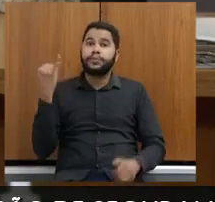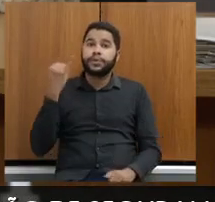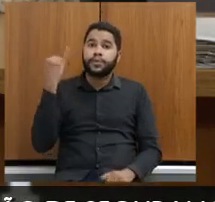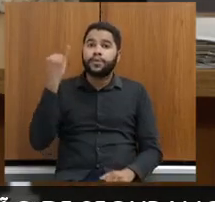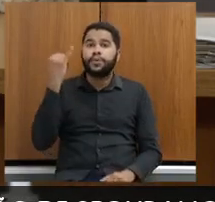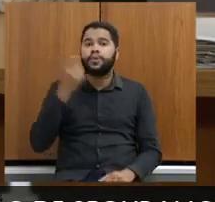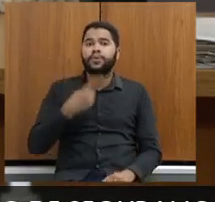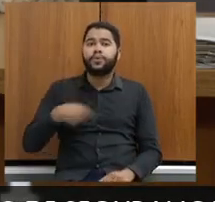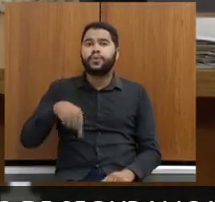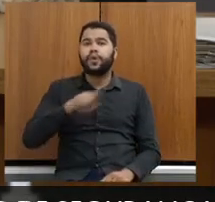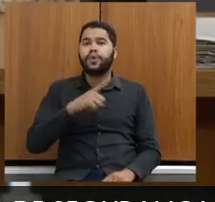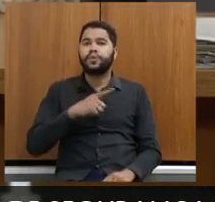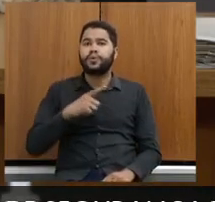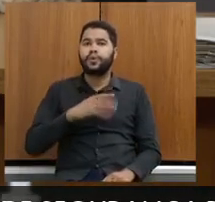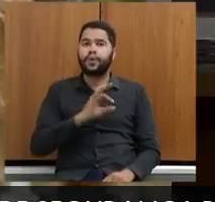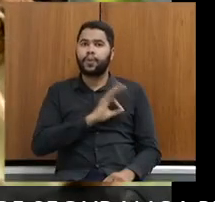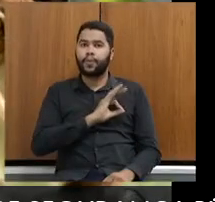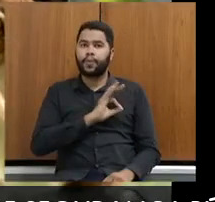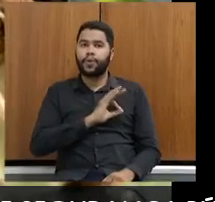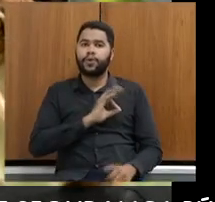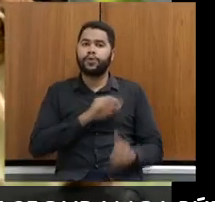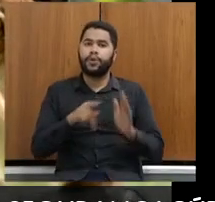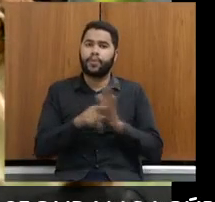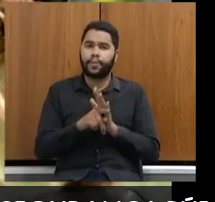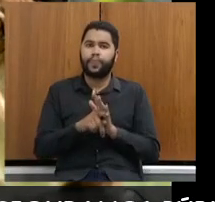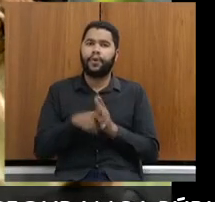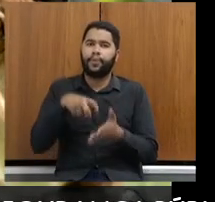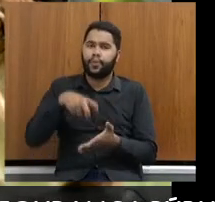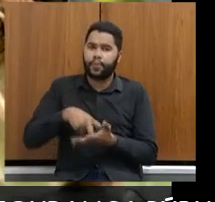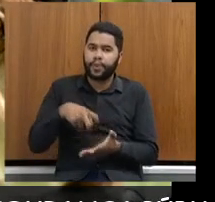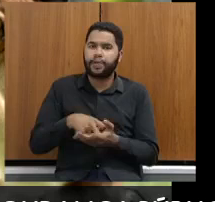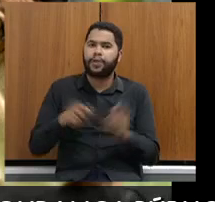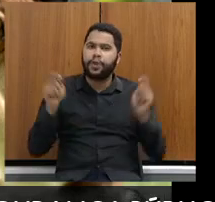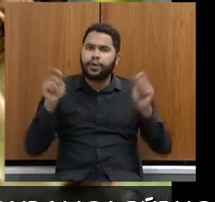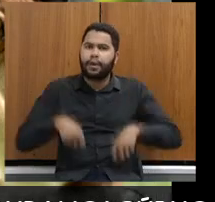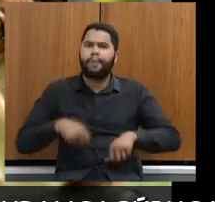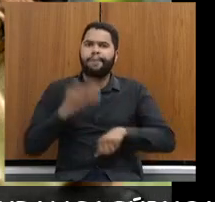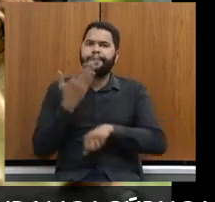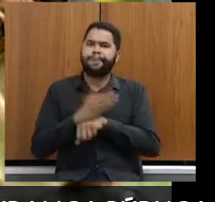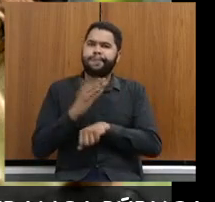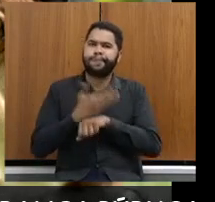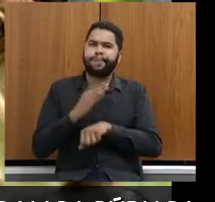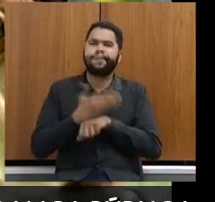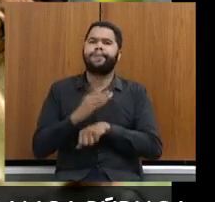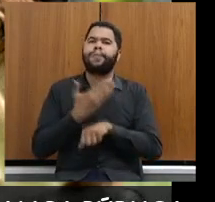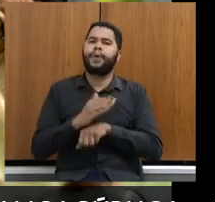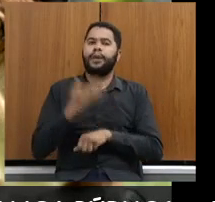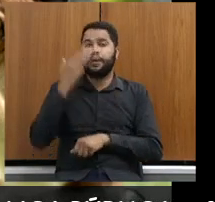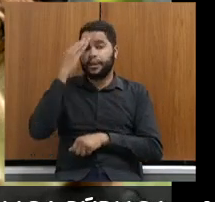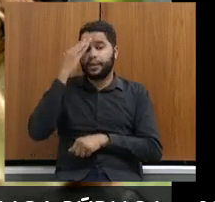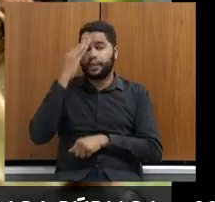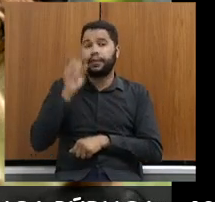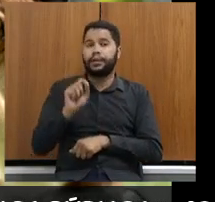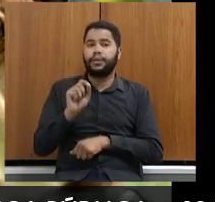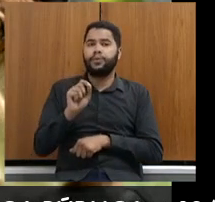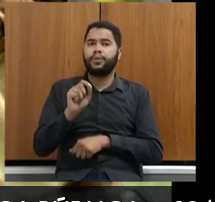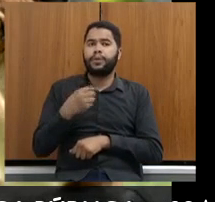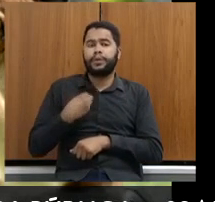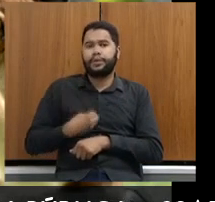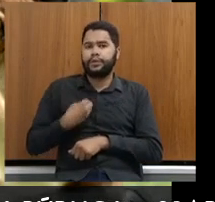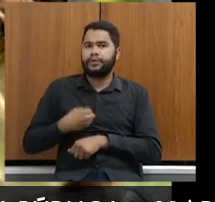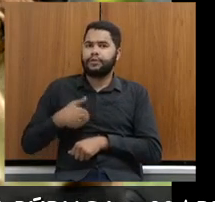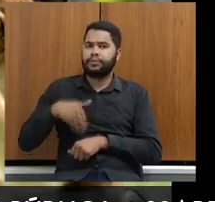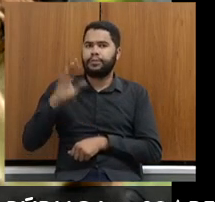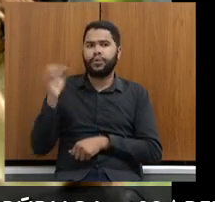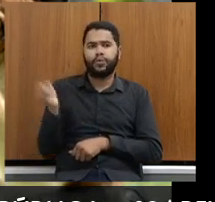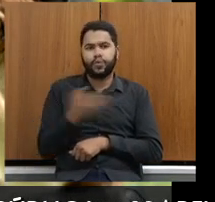importante que a gente tenha um policial penal capaz de um policial penal treinado um policial penal que entenda aquele que existe de